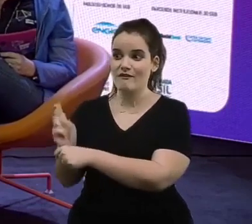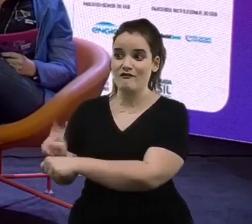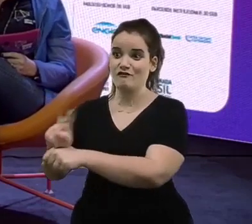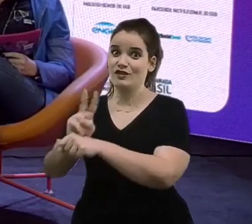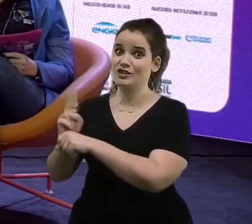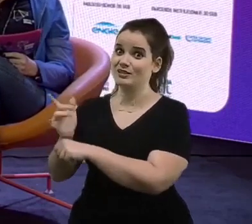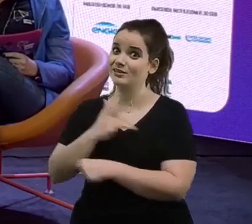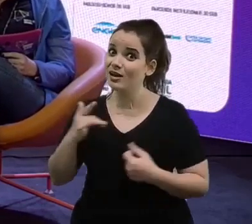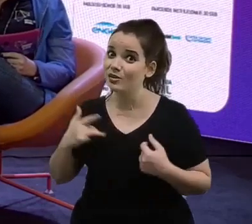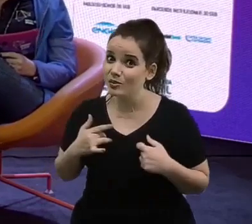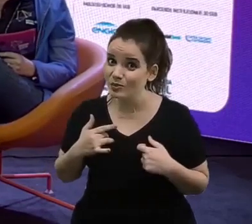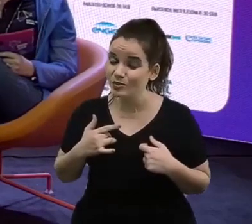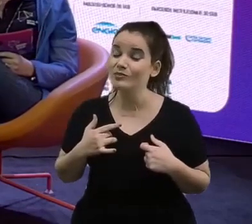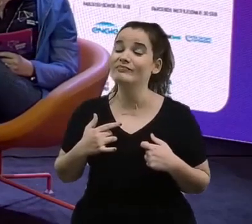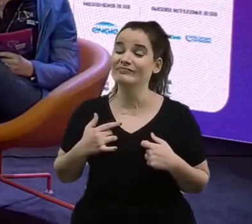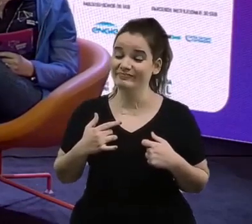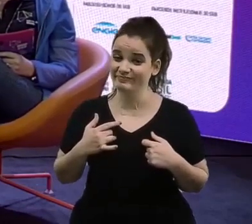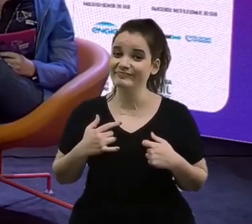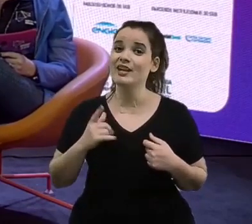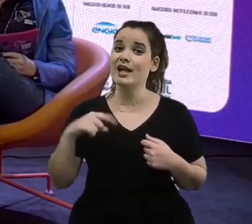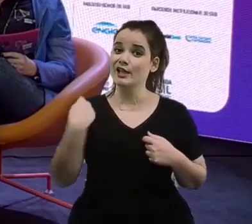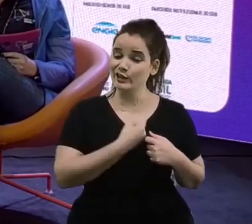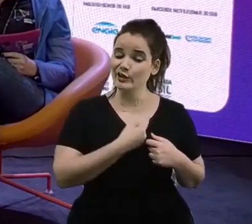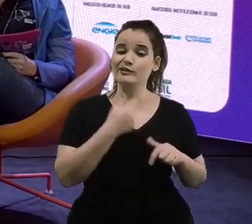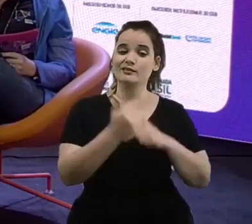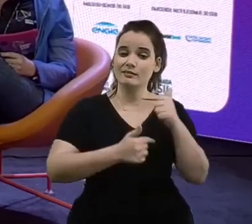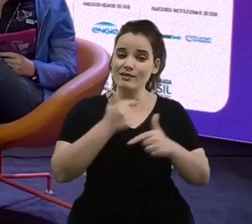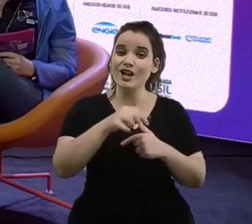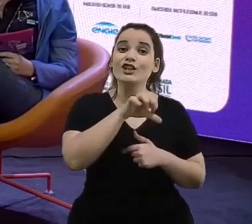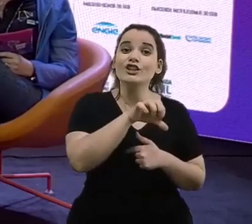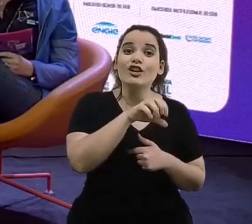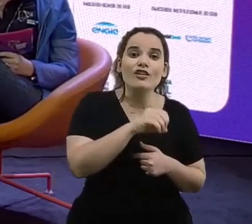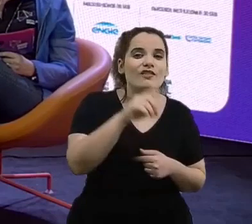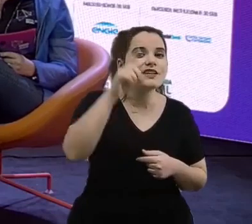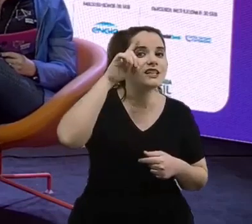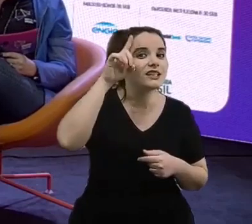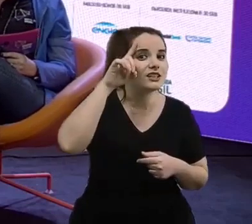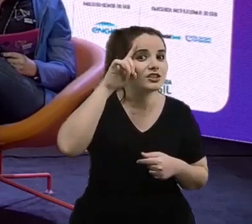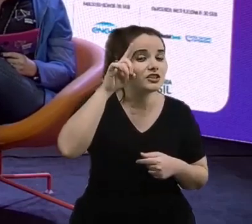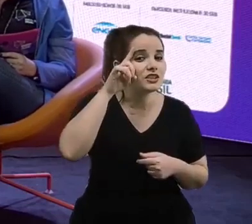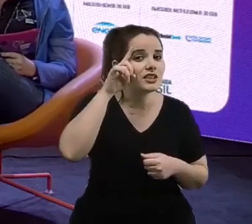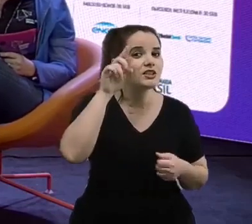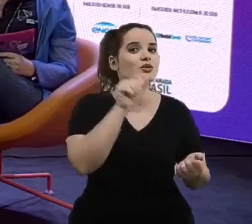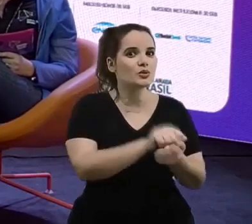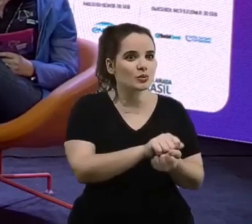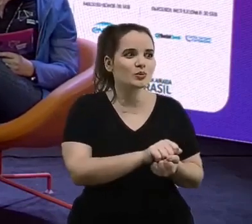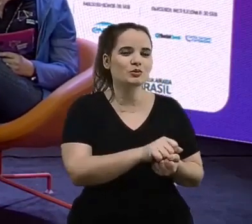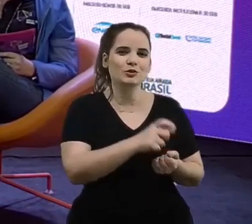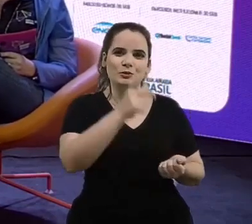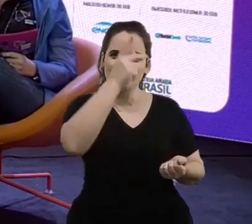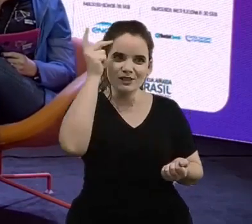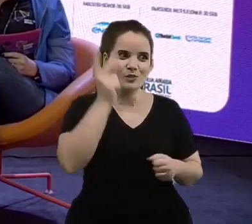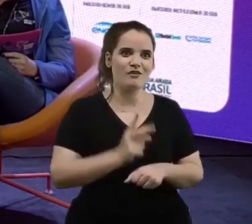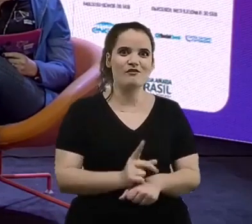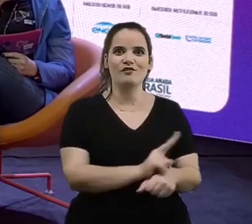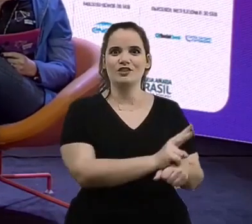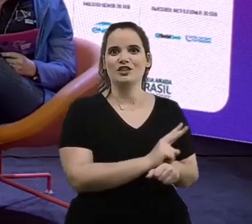a ampliação do acesso para os dados para a sociedade, né, que na saúde existe